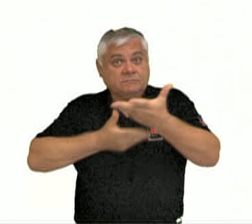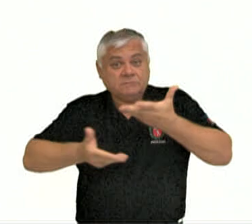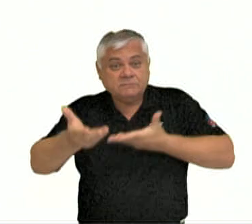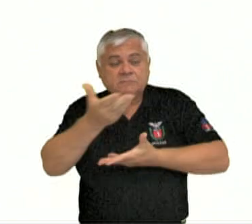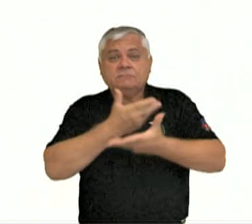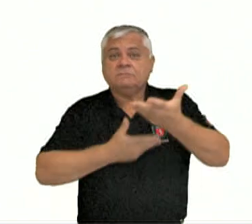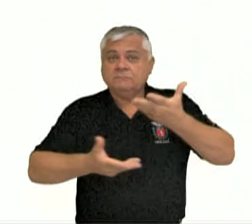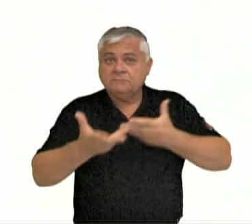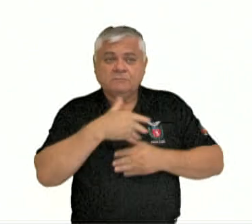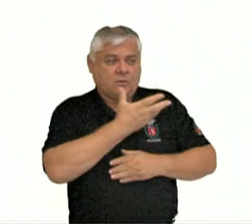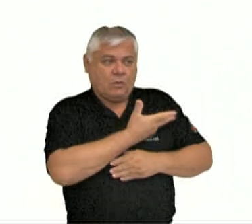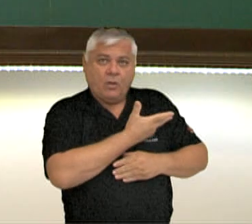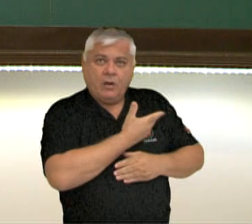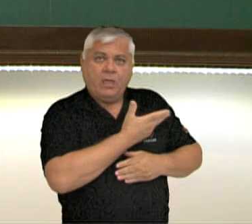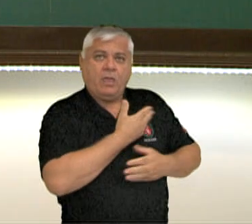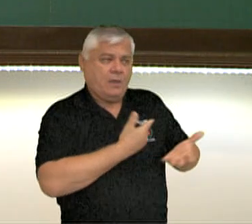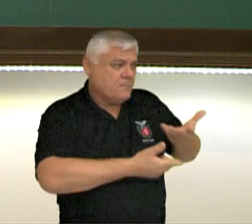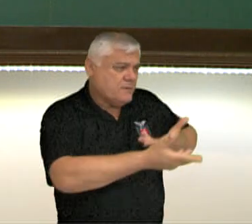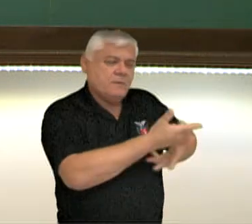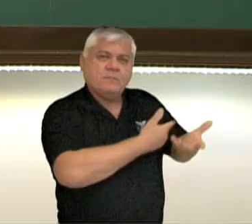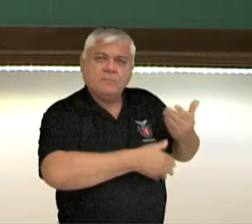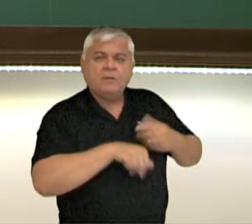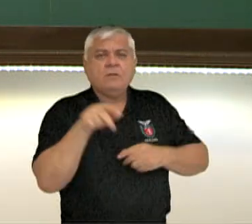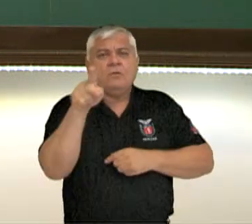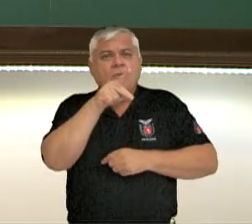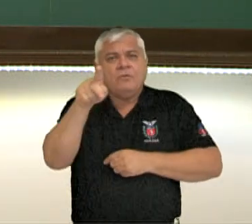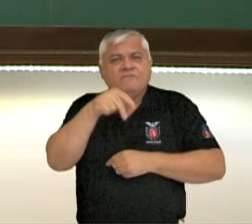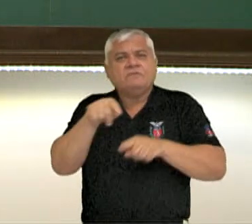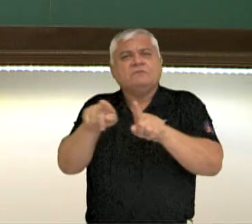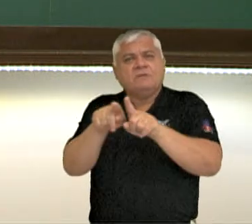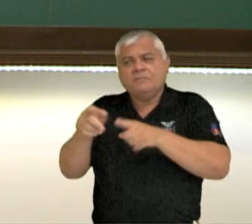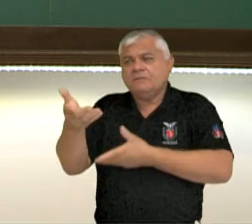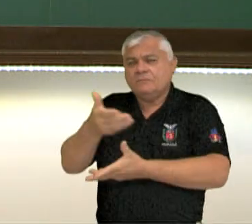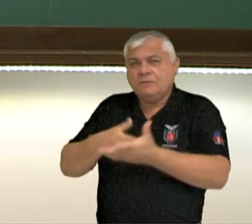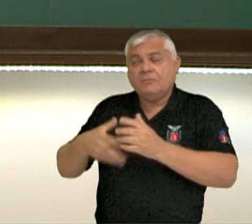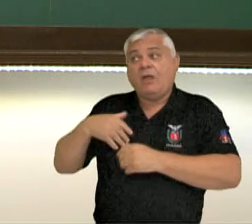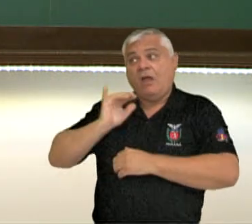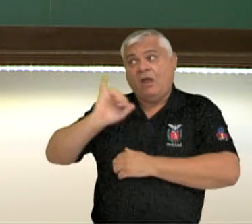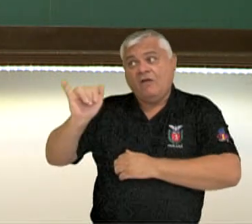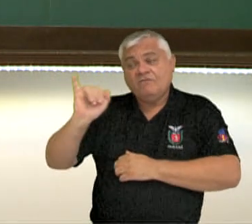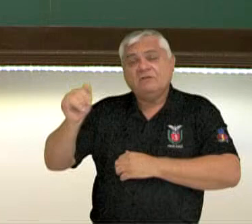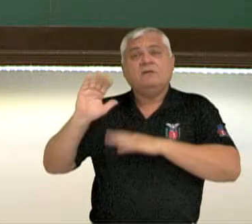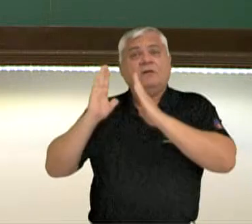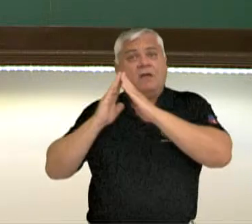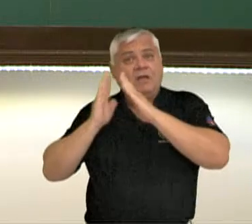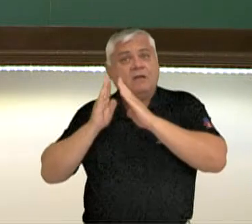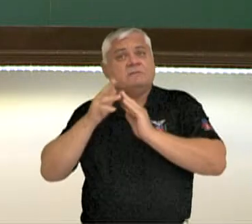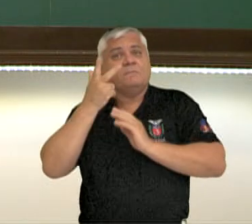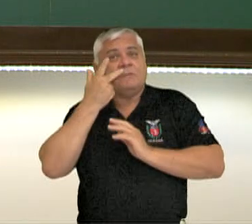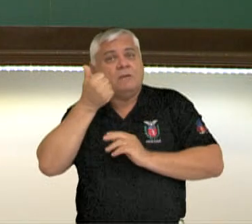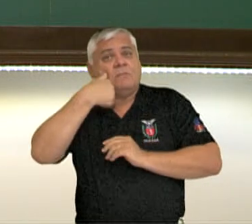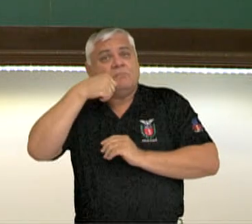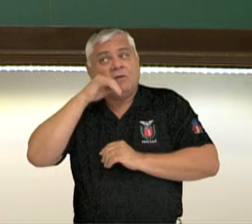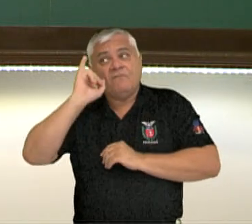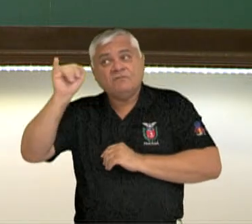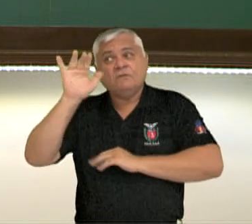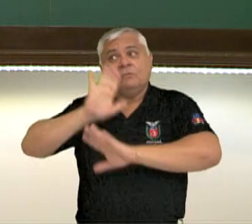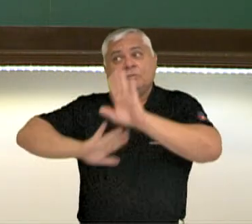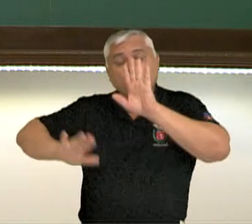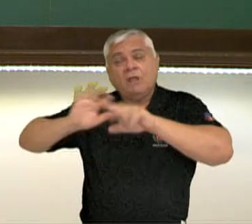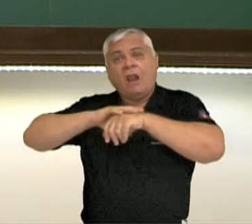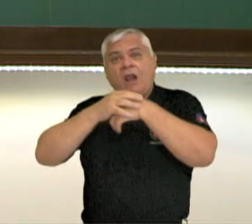resposta com os colegas de turma, com o professor e até mesmo em casa, para se manter esse cuidado de lavar bem os